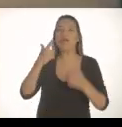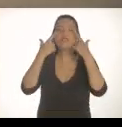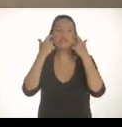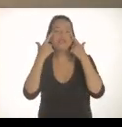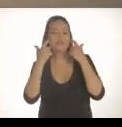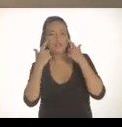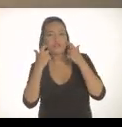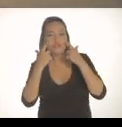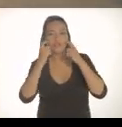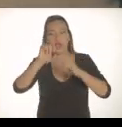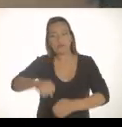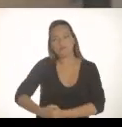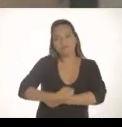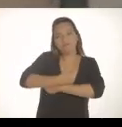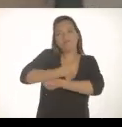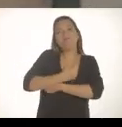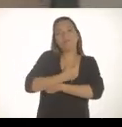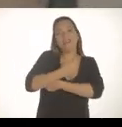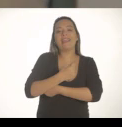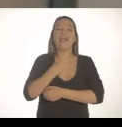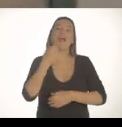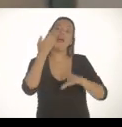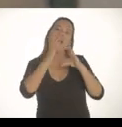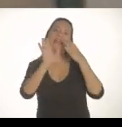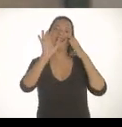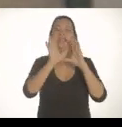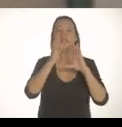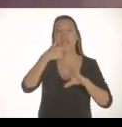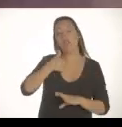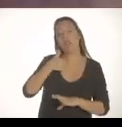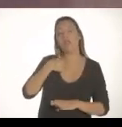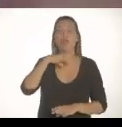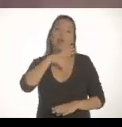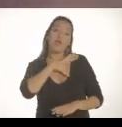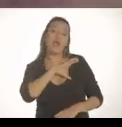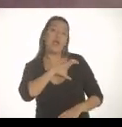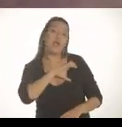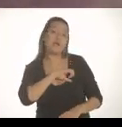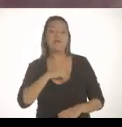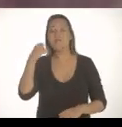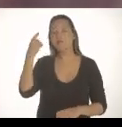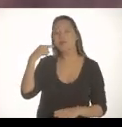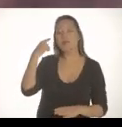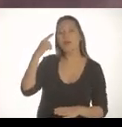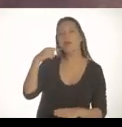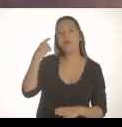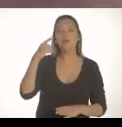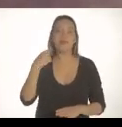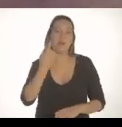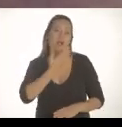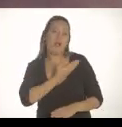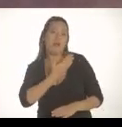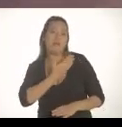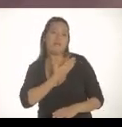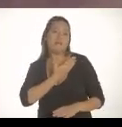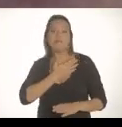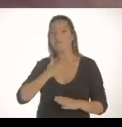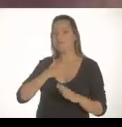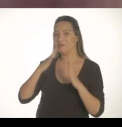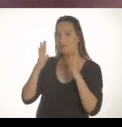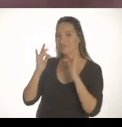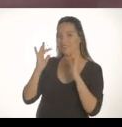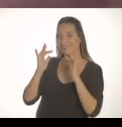Ele pequenininho, começou a chorar. Aí eu tinha que pegar ele no colo. Aí tinha que cantar: estou amando loucamente